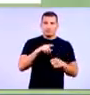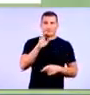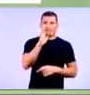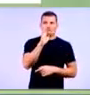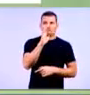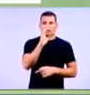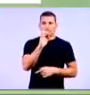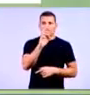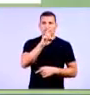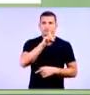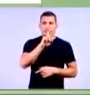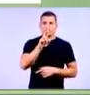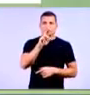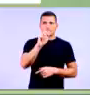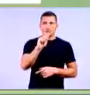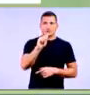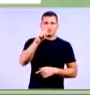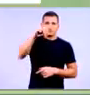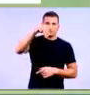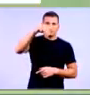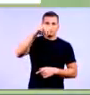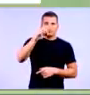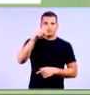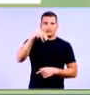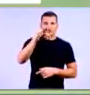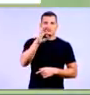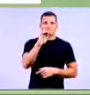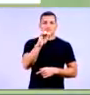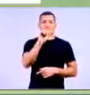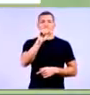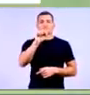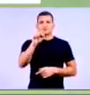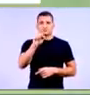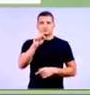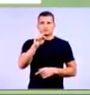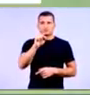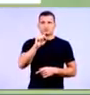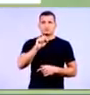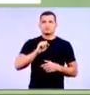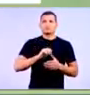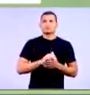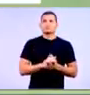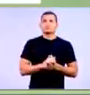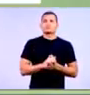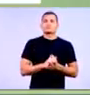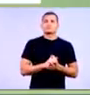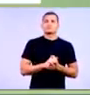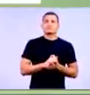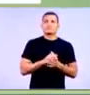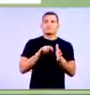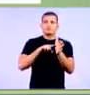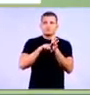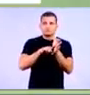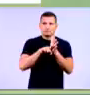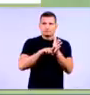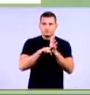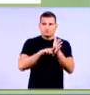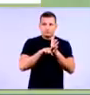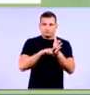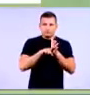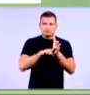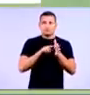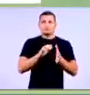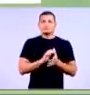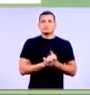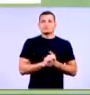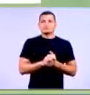mapa mental, porque são ideias, busca e navegação. E um outro nó